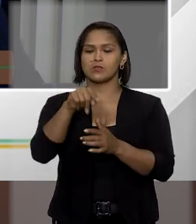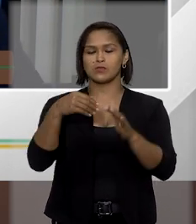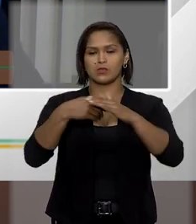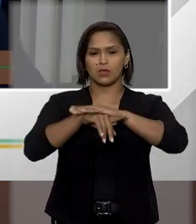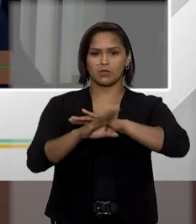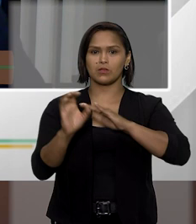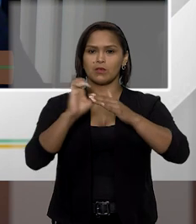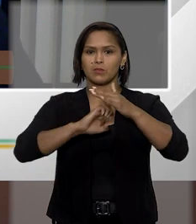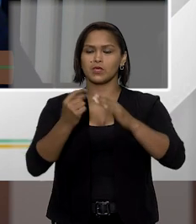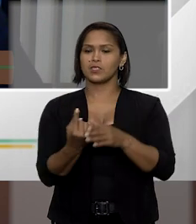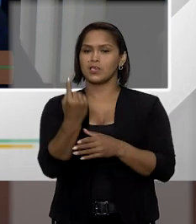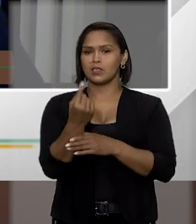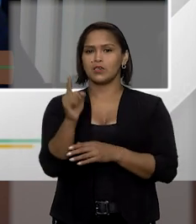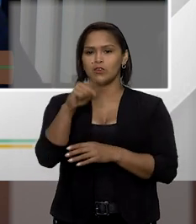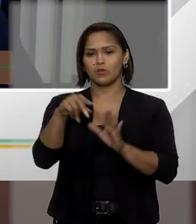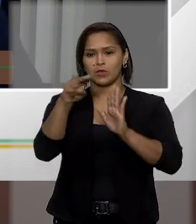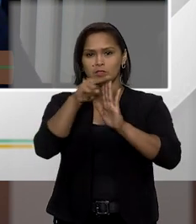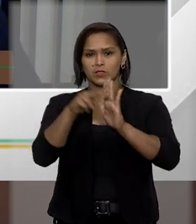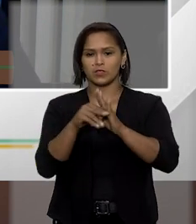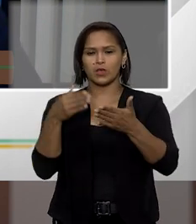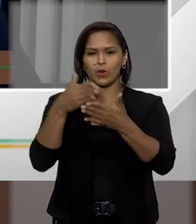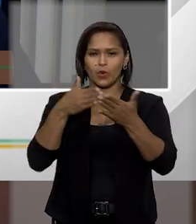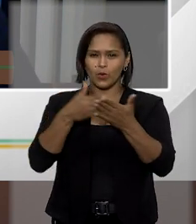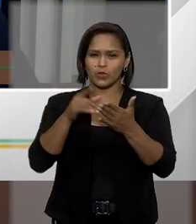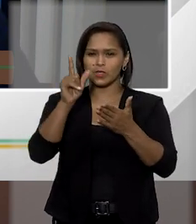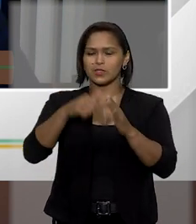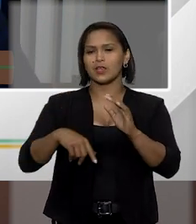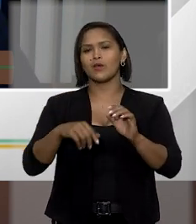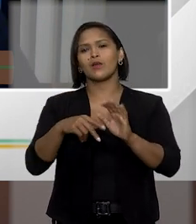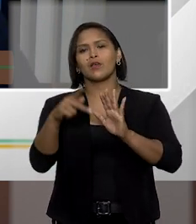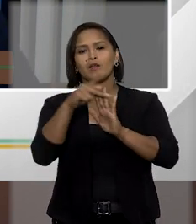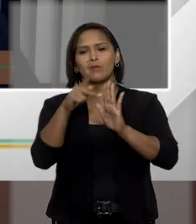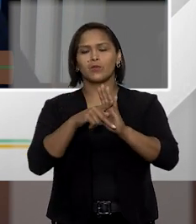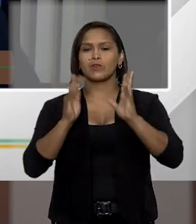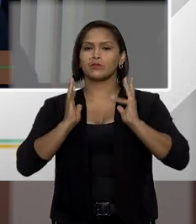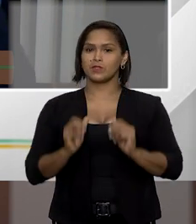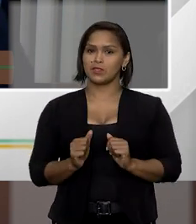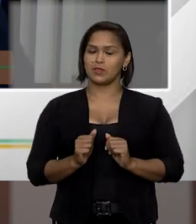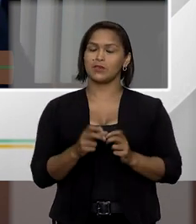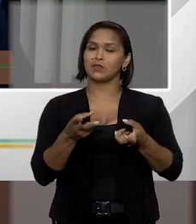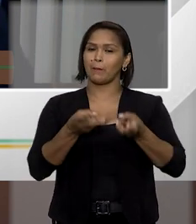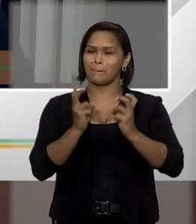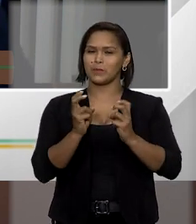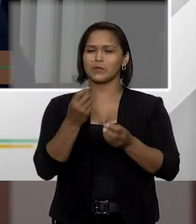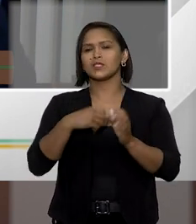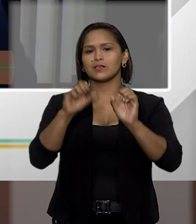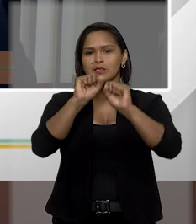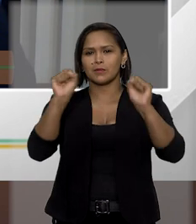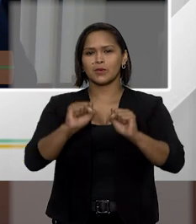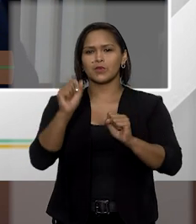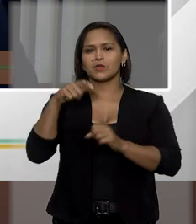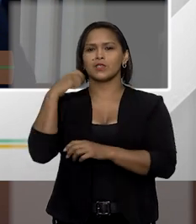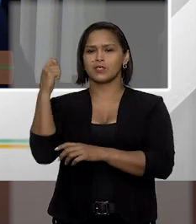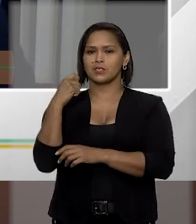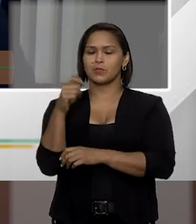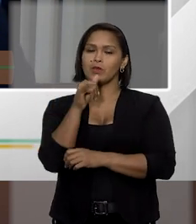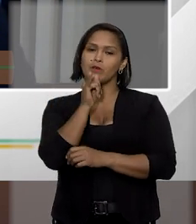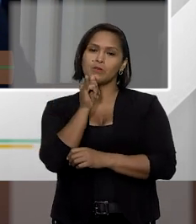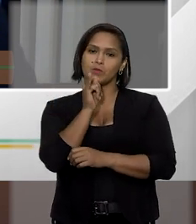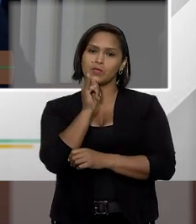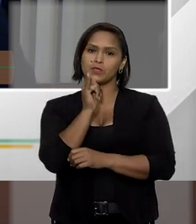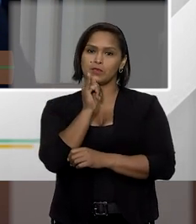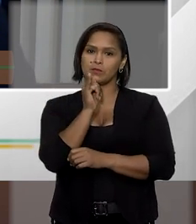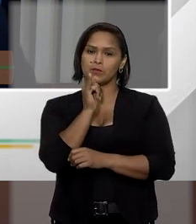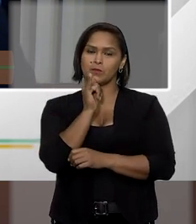ilícitos. E uma das medidas de contenção desses riscos é o programa de integridade. Então vejam que o sistema espanhol, por